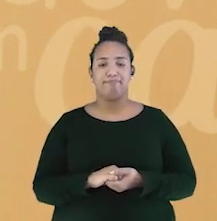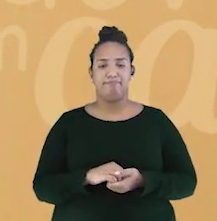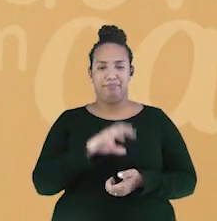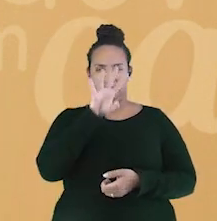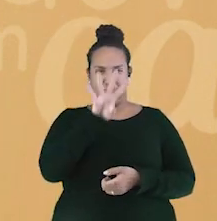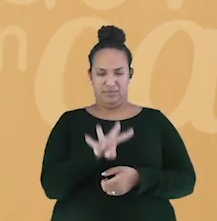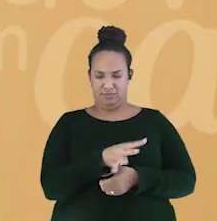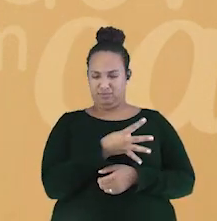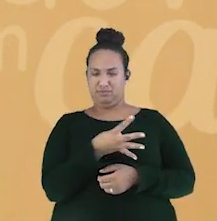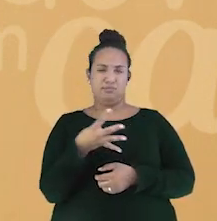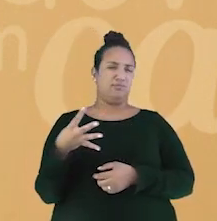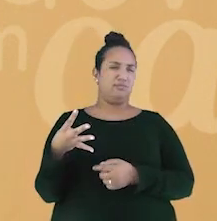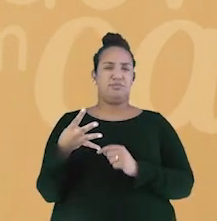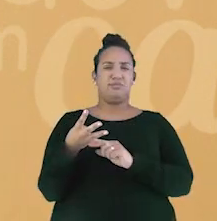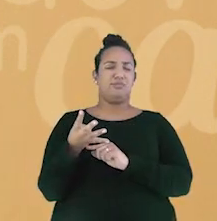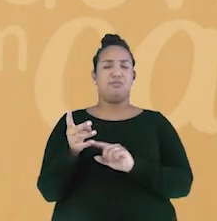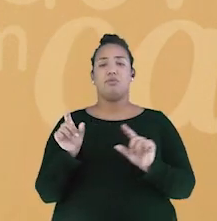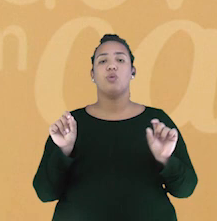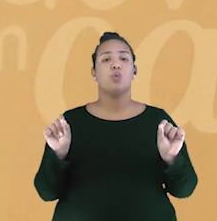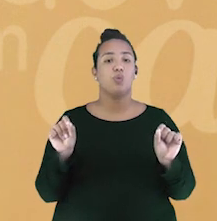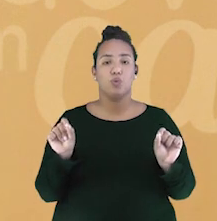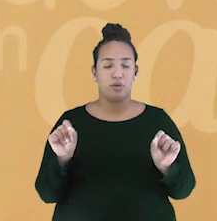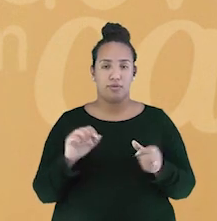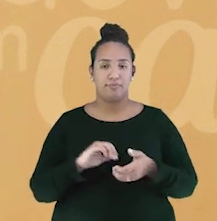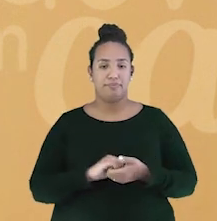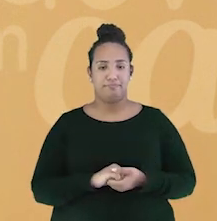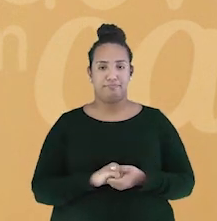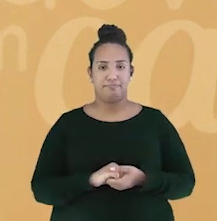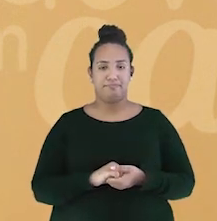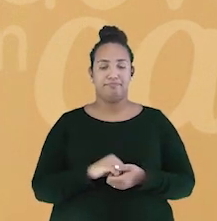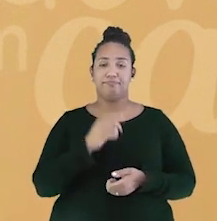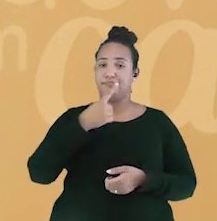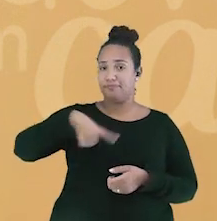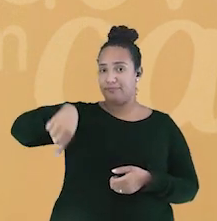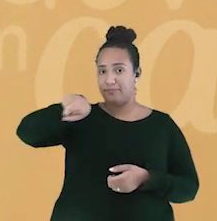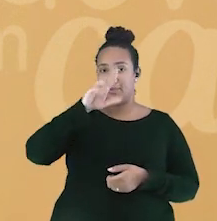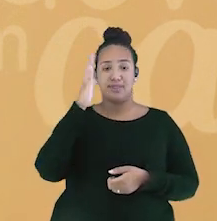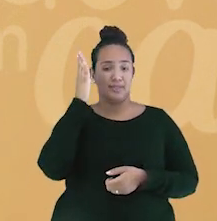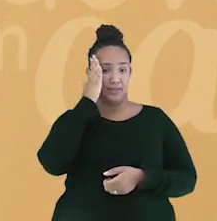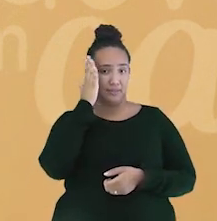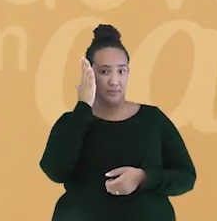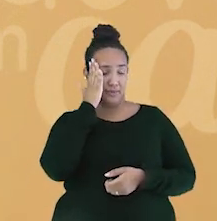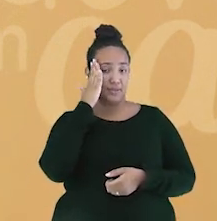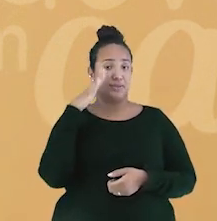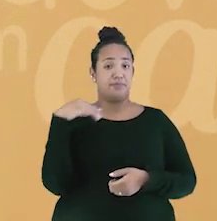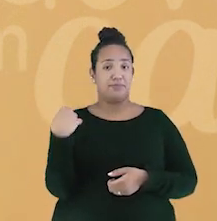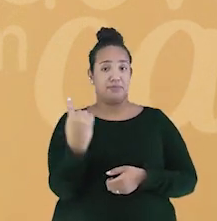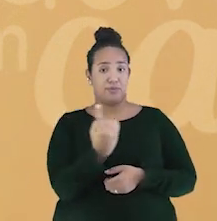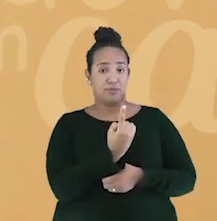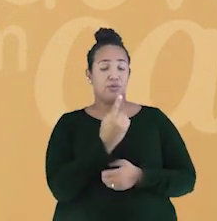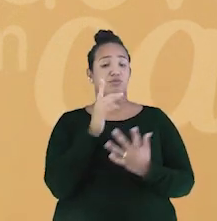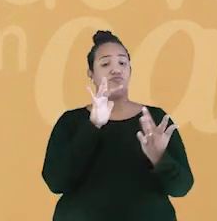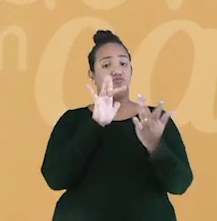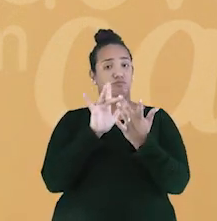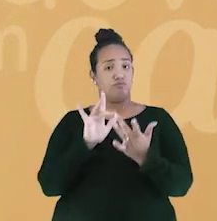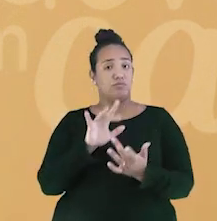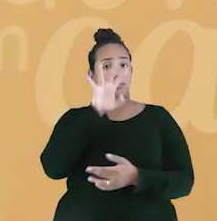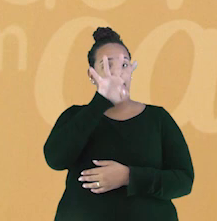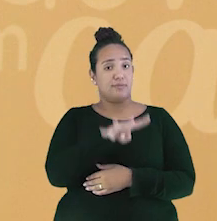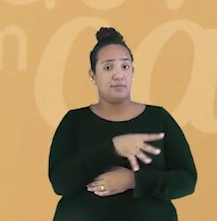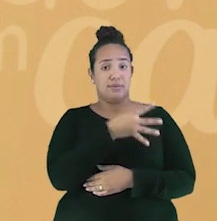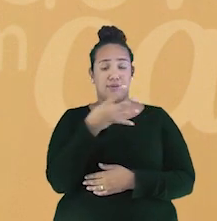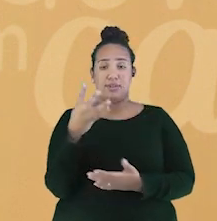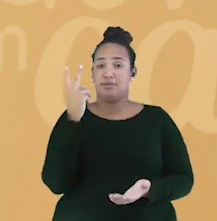mas o que é uma tabela vocês sabiam que nós estamos em contato com tabelas o tempo inteiro